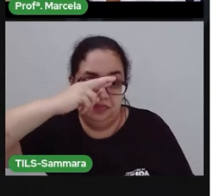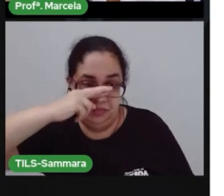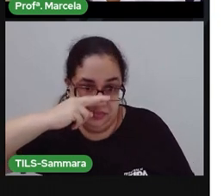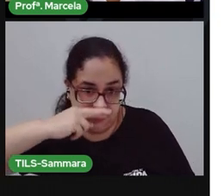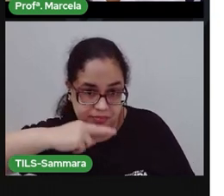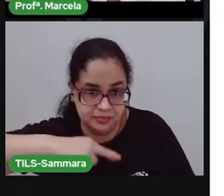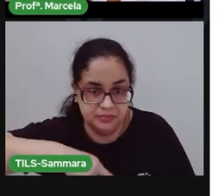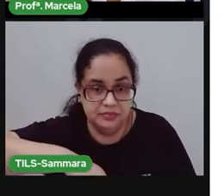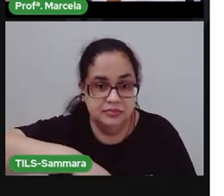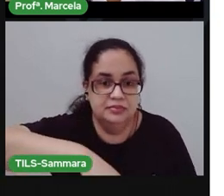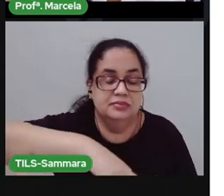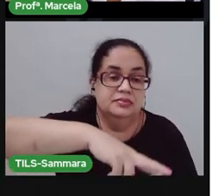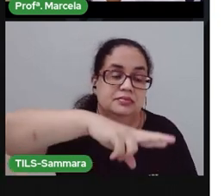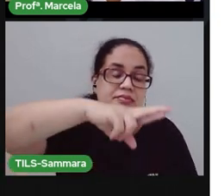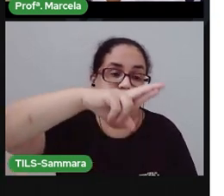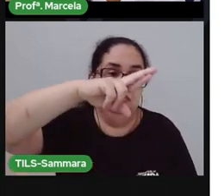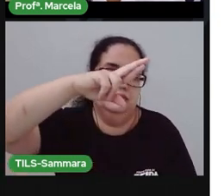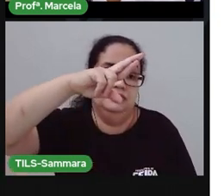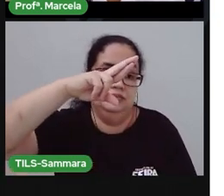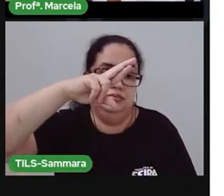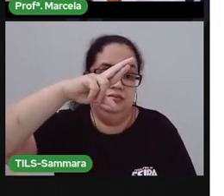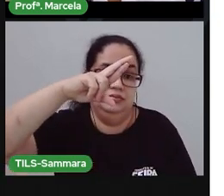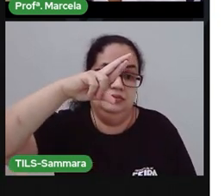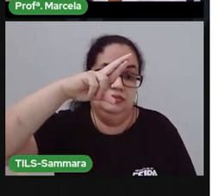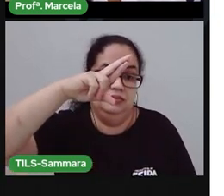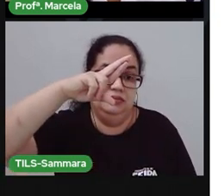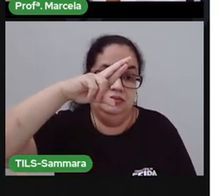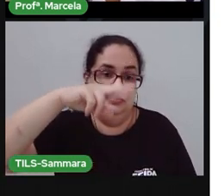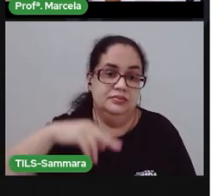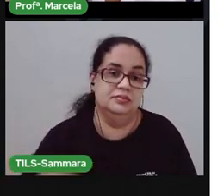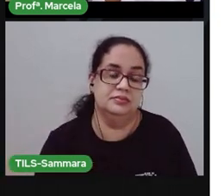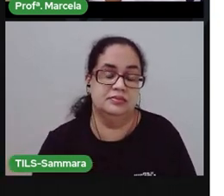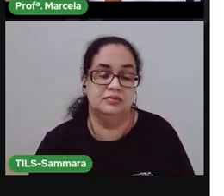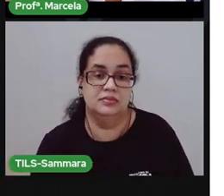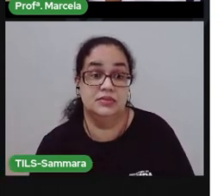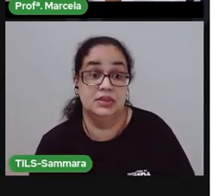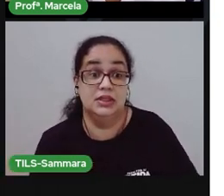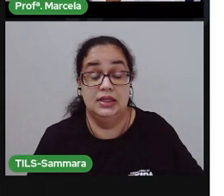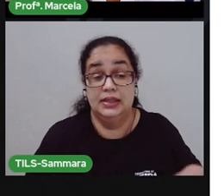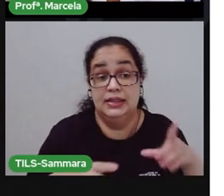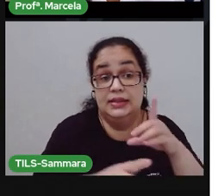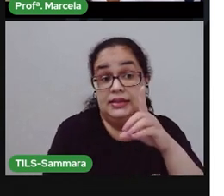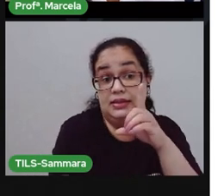mora nela é o elefante.